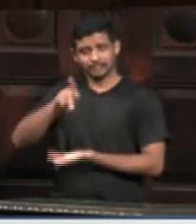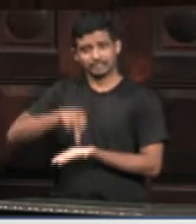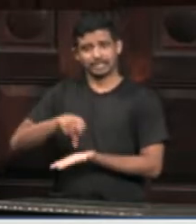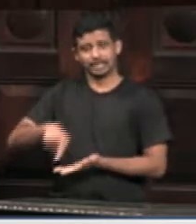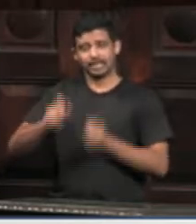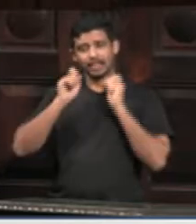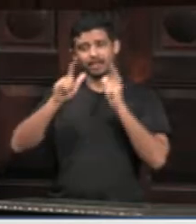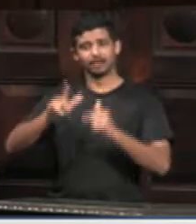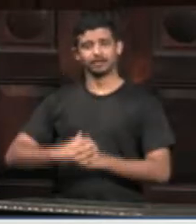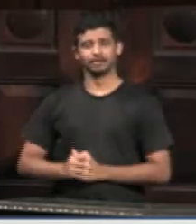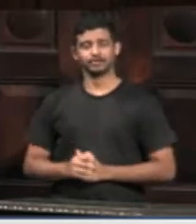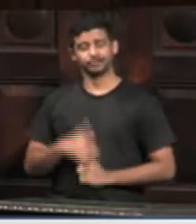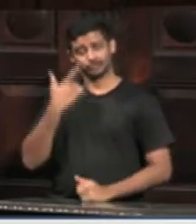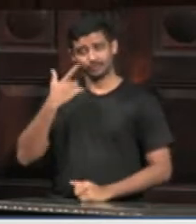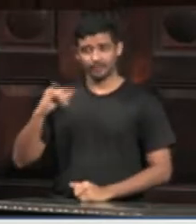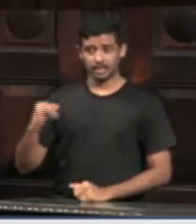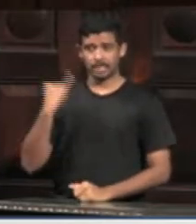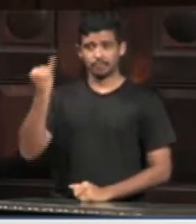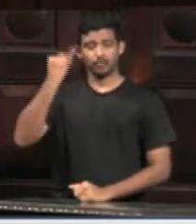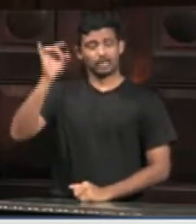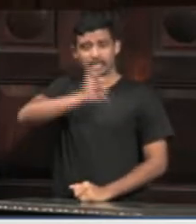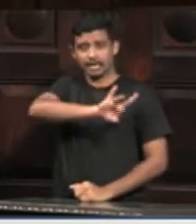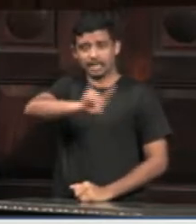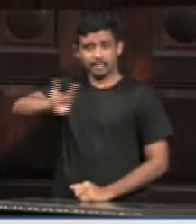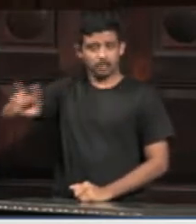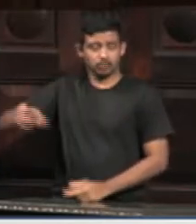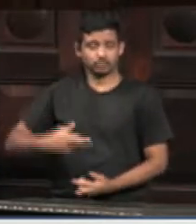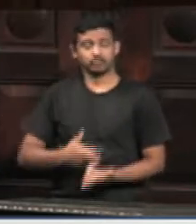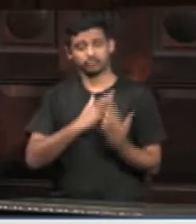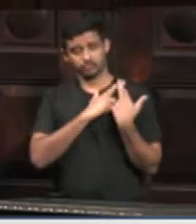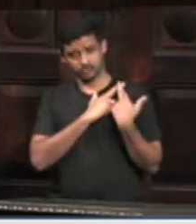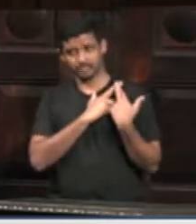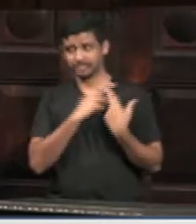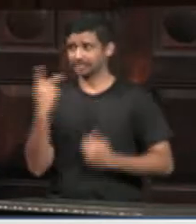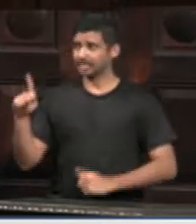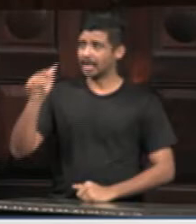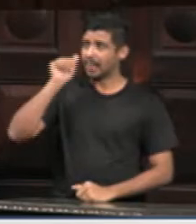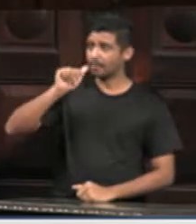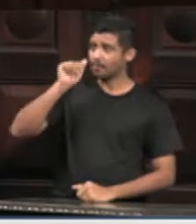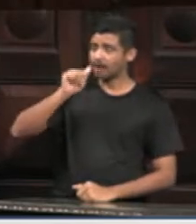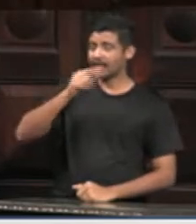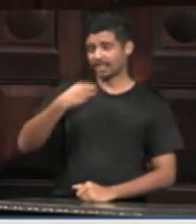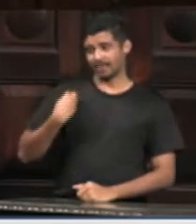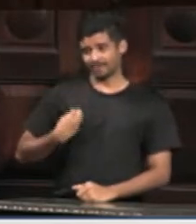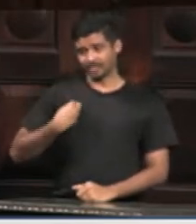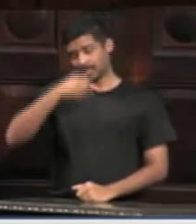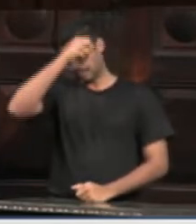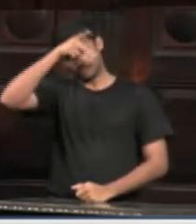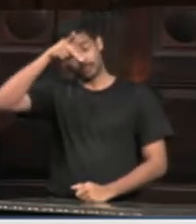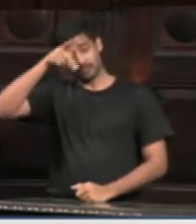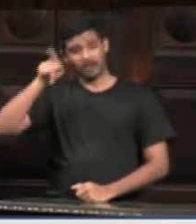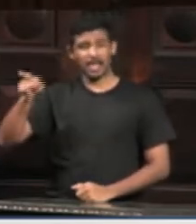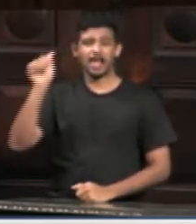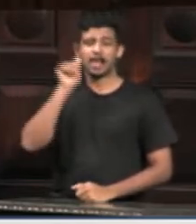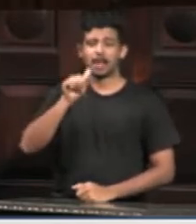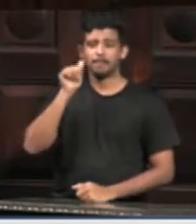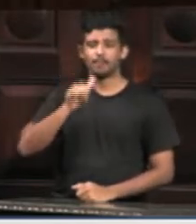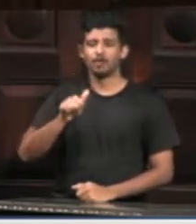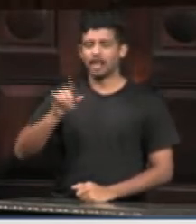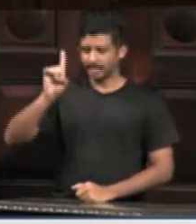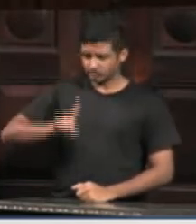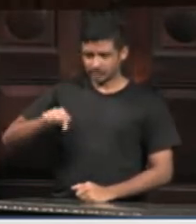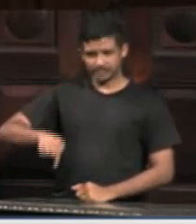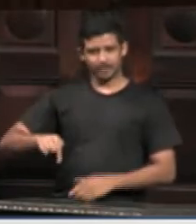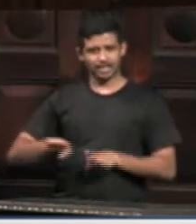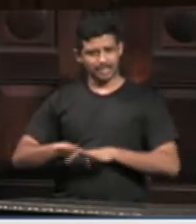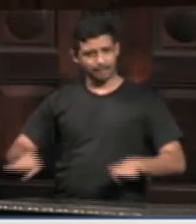Assembleia, da importância do papel, né, da mulher na vida pública, do papel da mulher na direção dessa